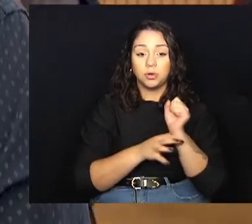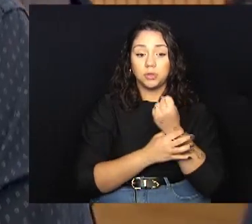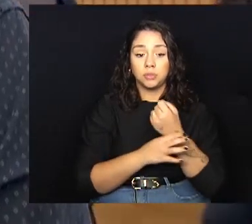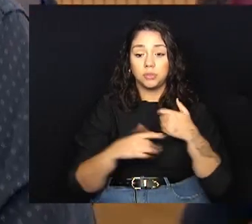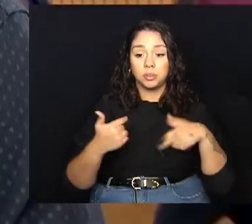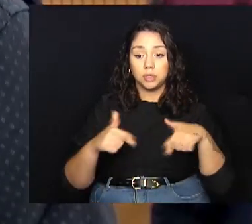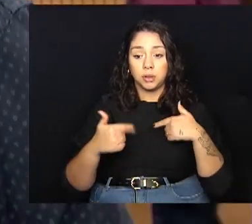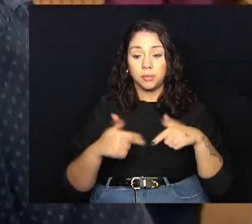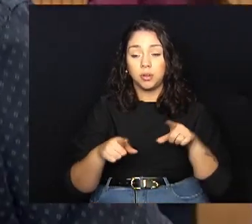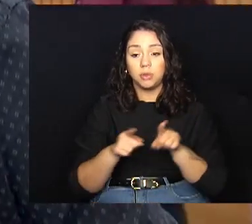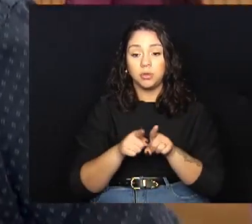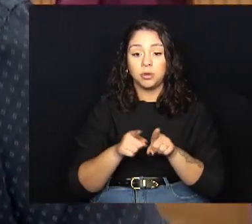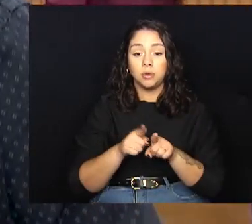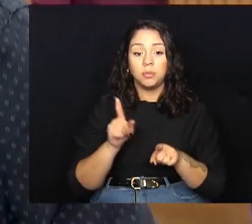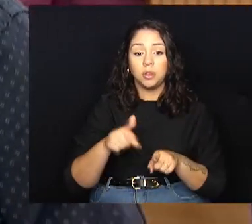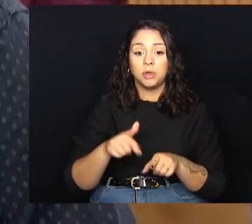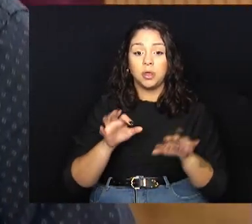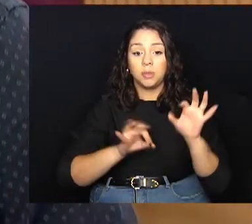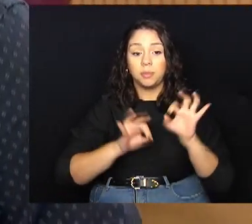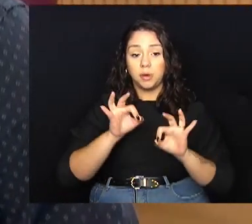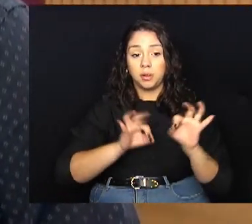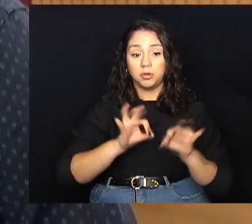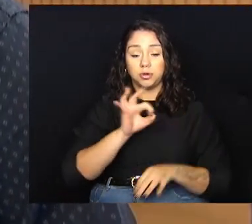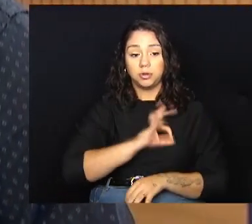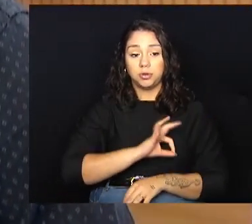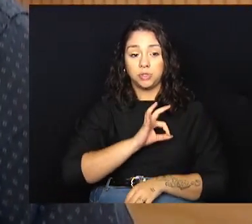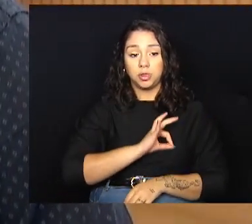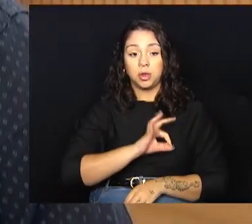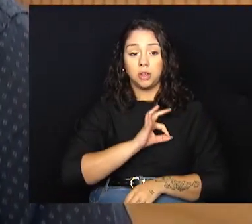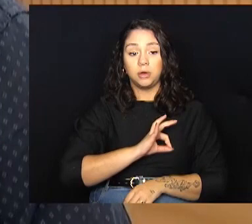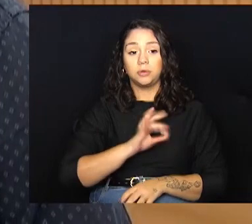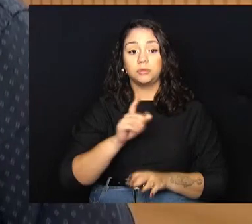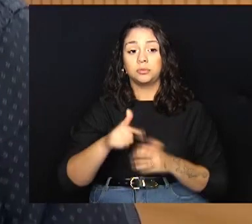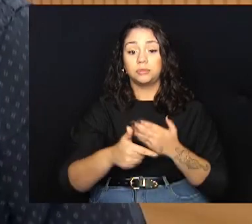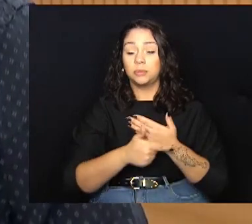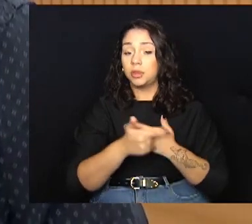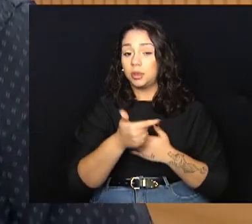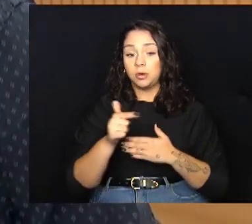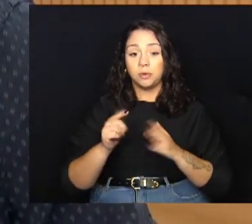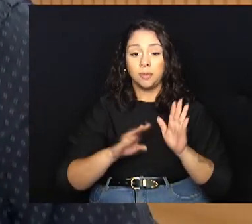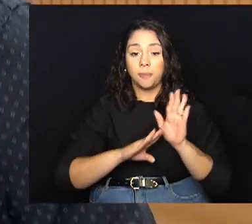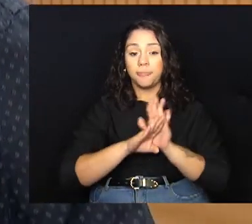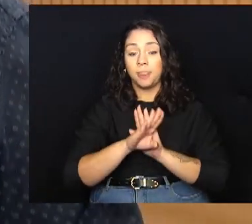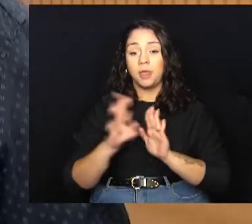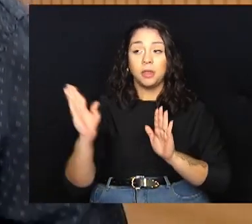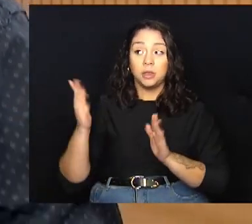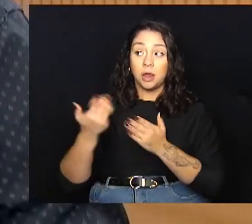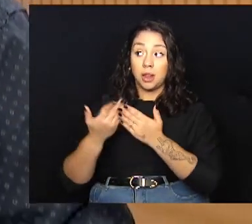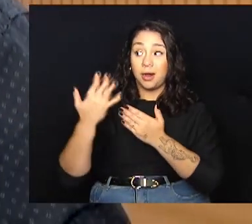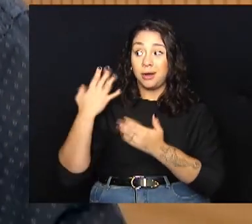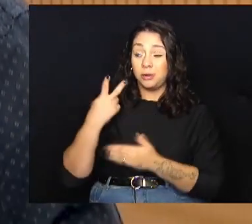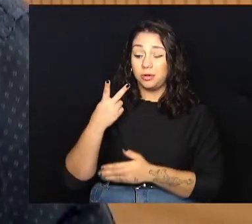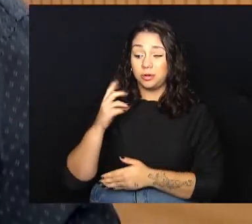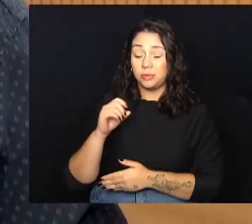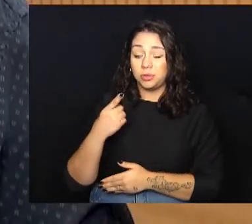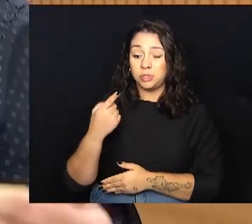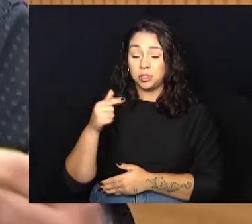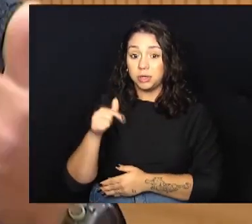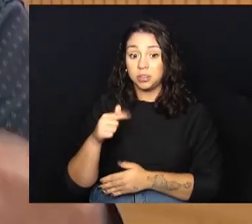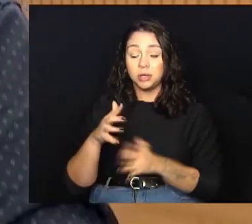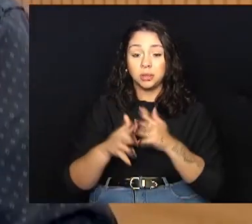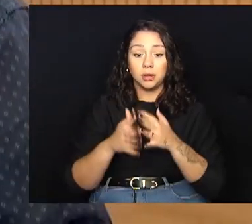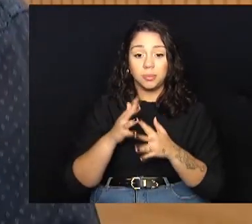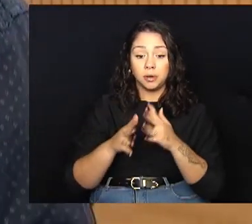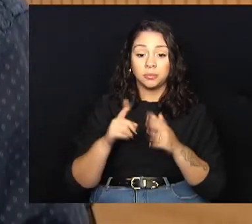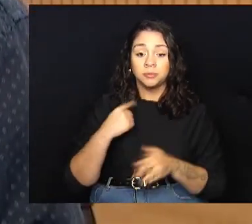e o nosso plano de carga e salário que está sem aumento desde 2017 E com isso vem atrapalhando tudo